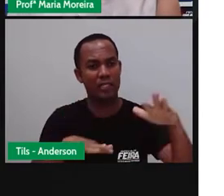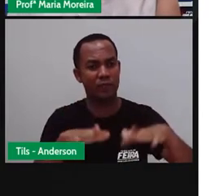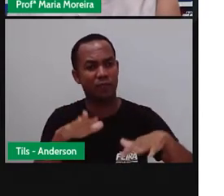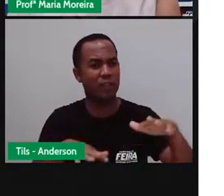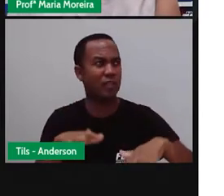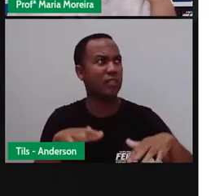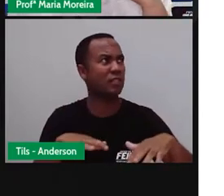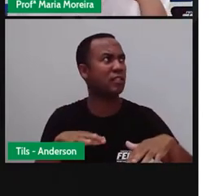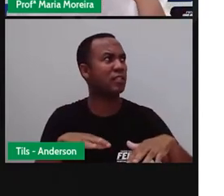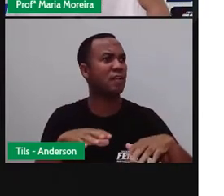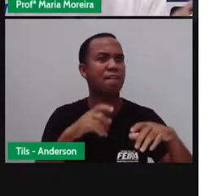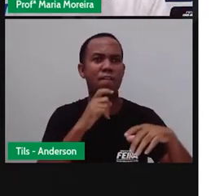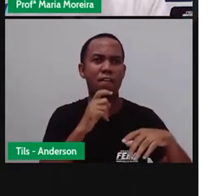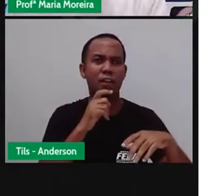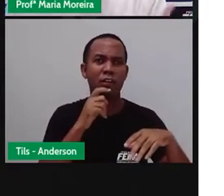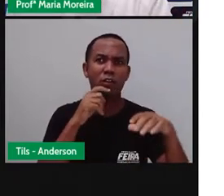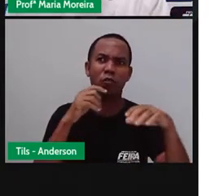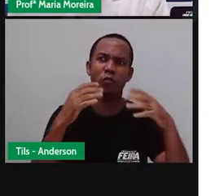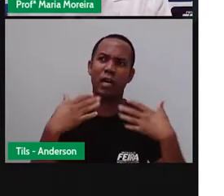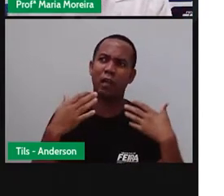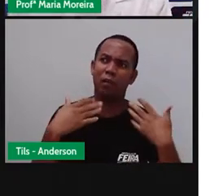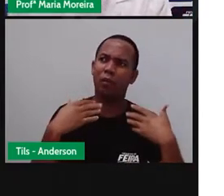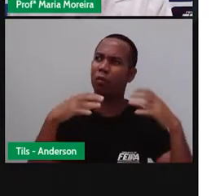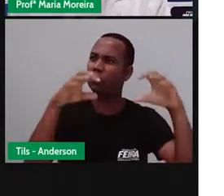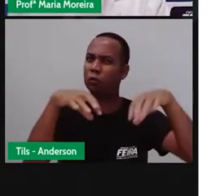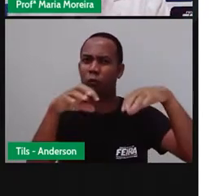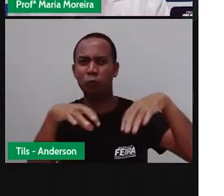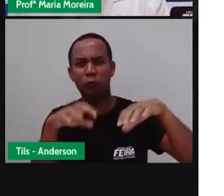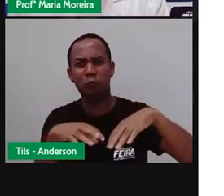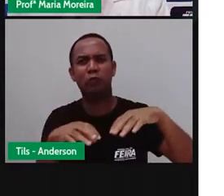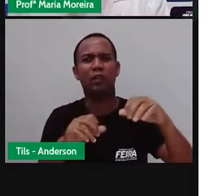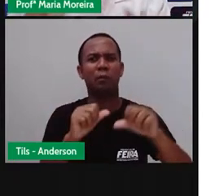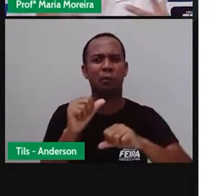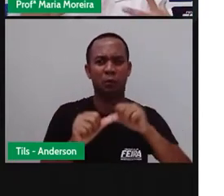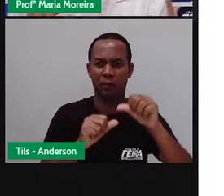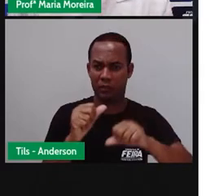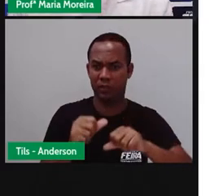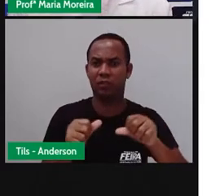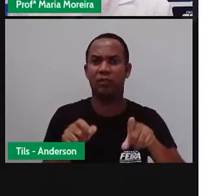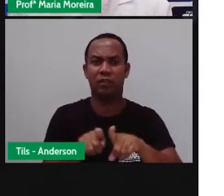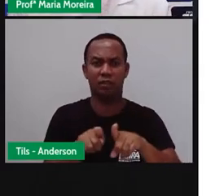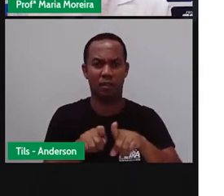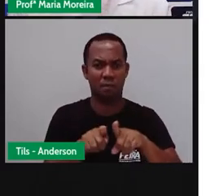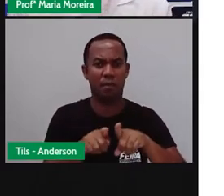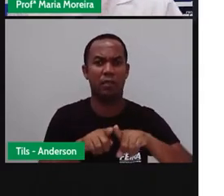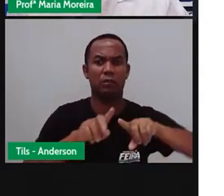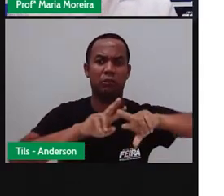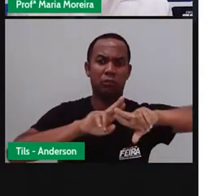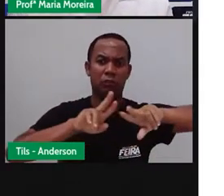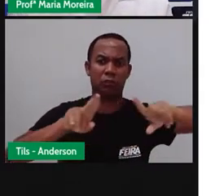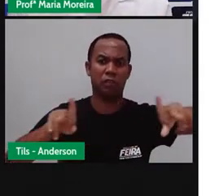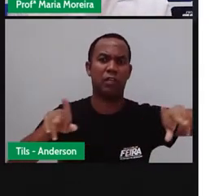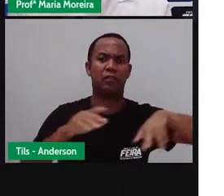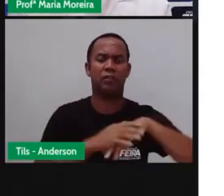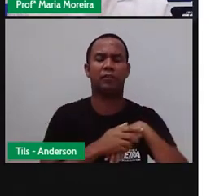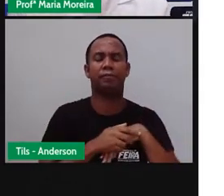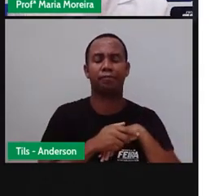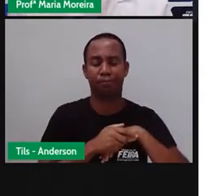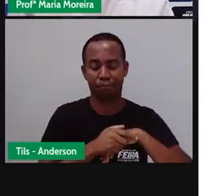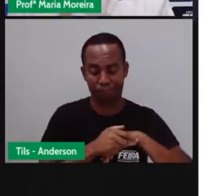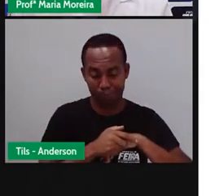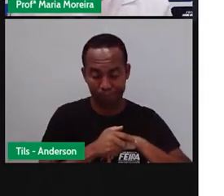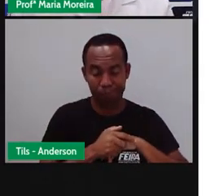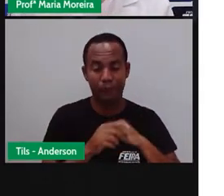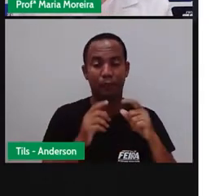deveria estar fazendo frio, mas poxa, está calor, poxa, não era para estar chovendo, mas aí tá. E são essas mudanças climáticas que são causadas por